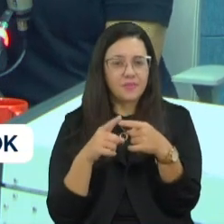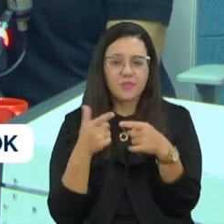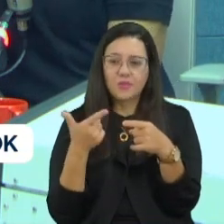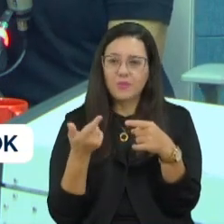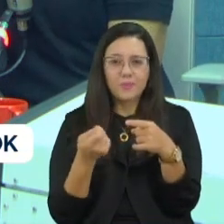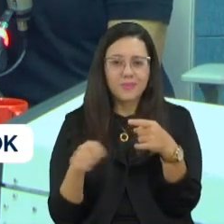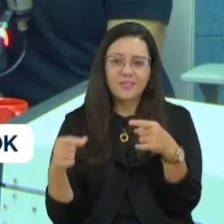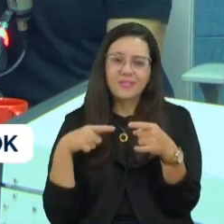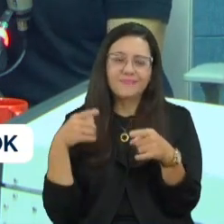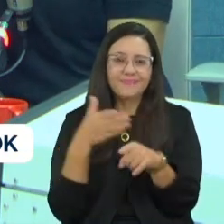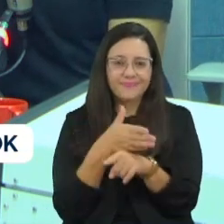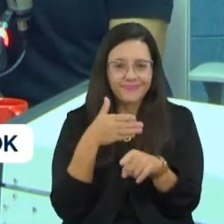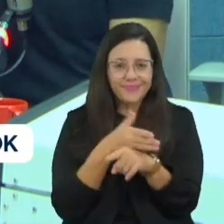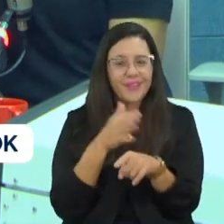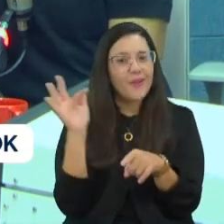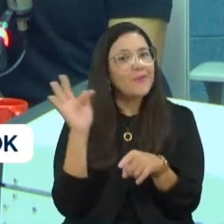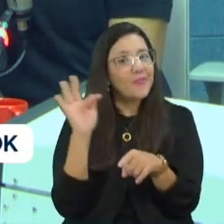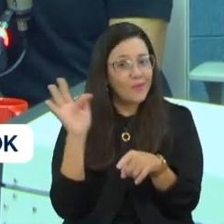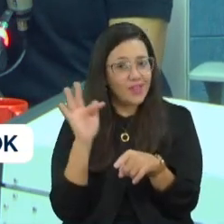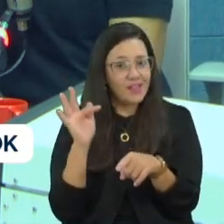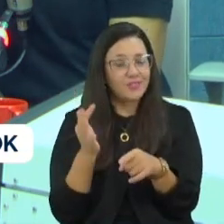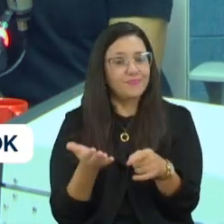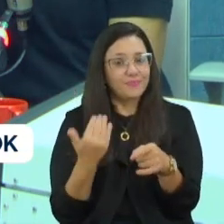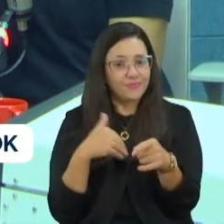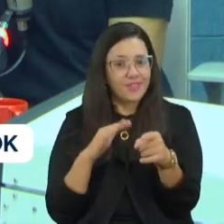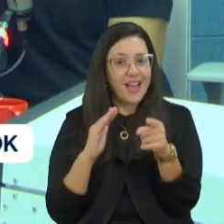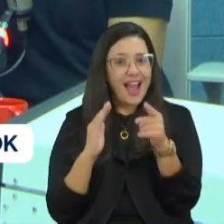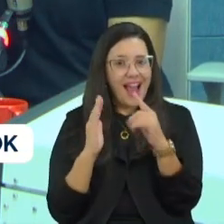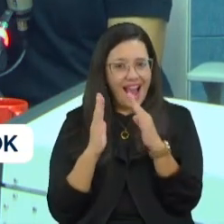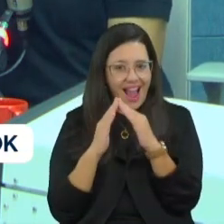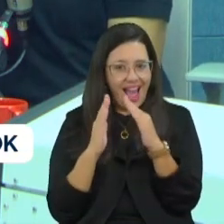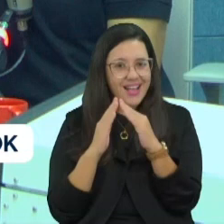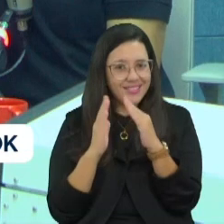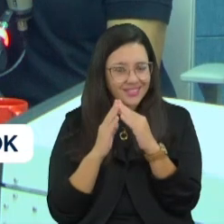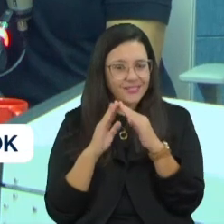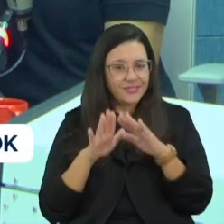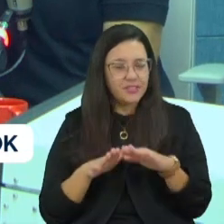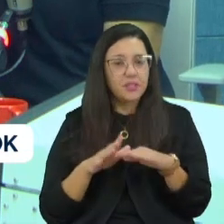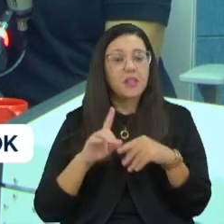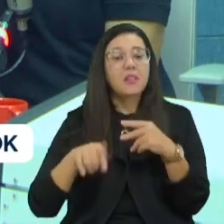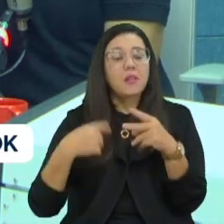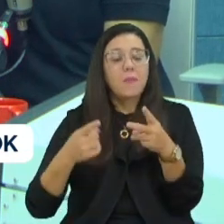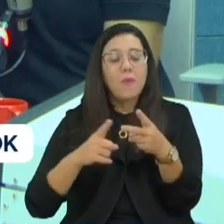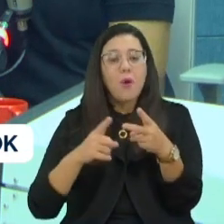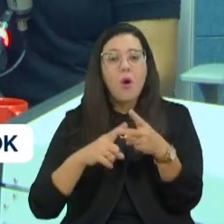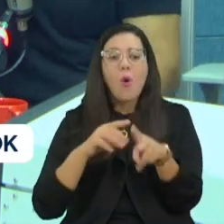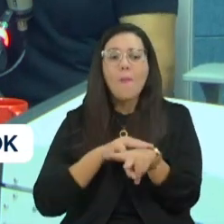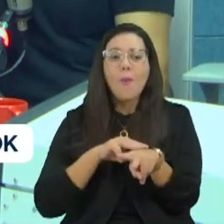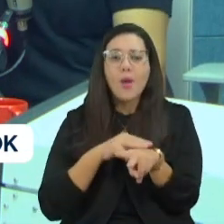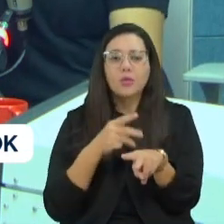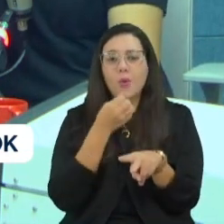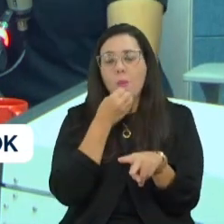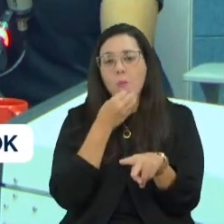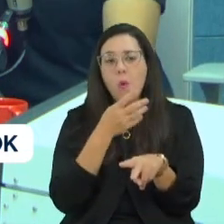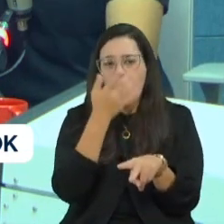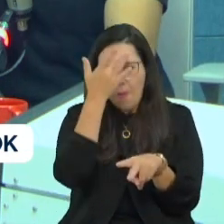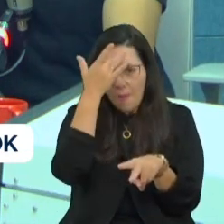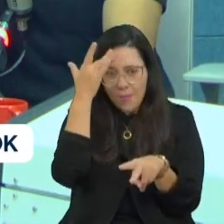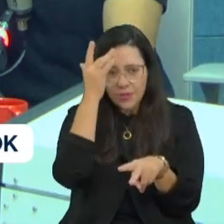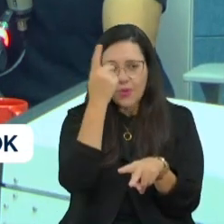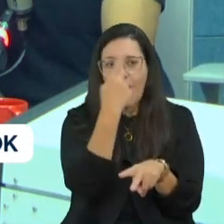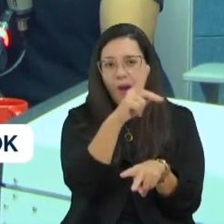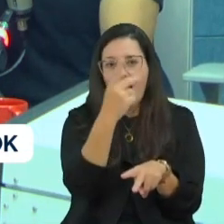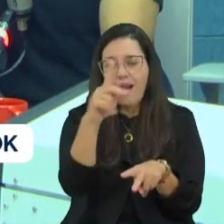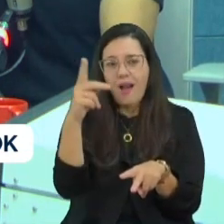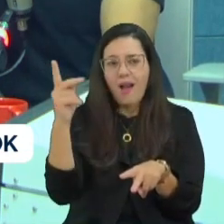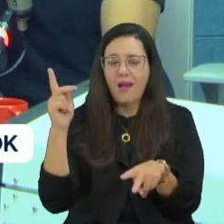vir presencialmente à faculdade, né? A segunda é de você fazer no momento que for mais oportuno. Então, às vezes, trabalha o